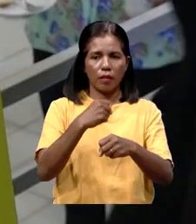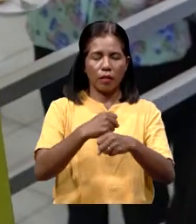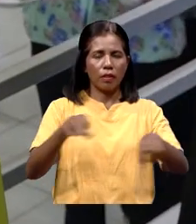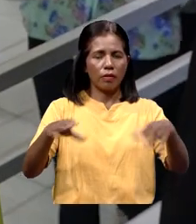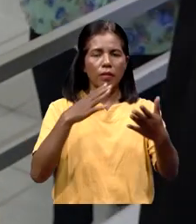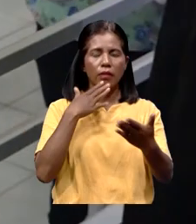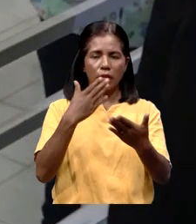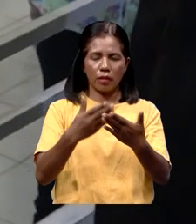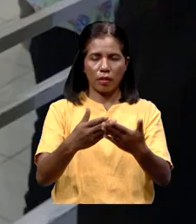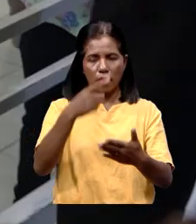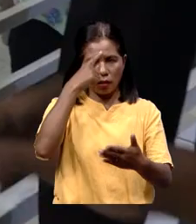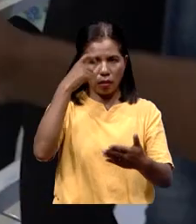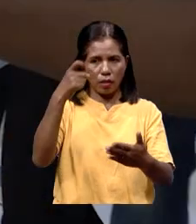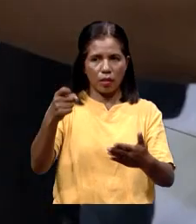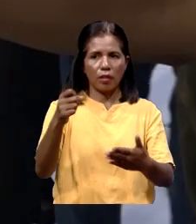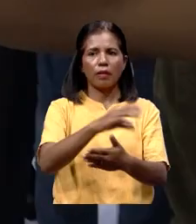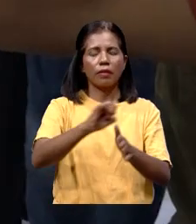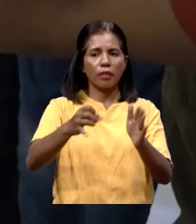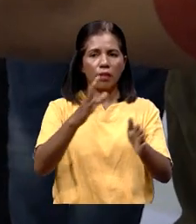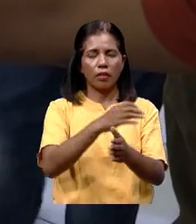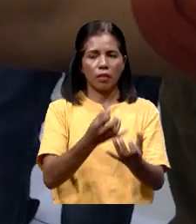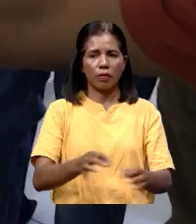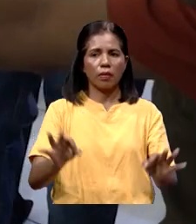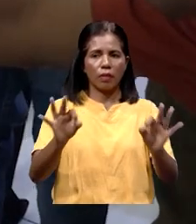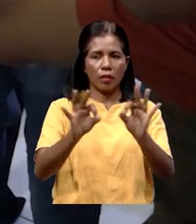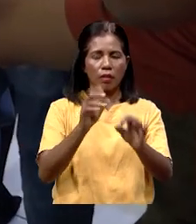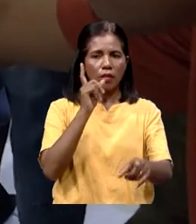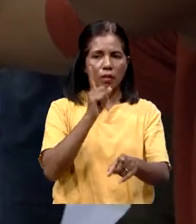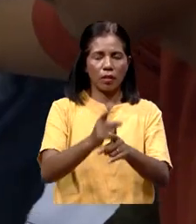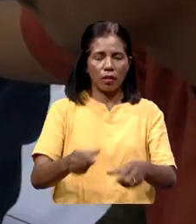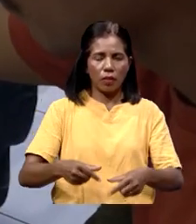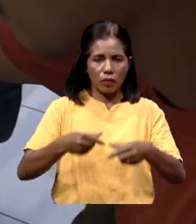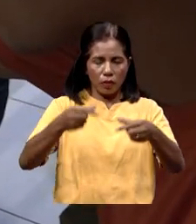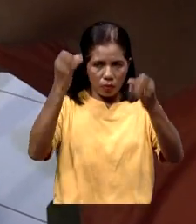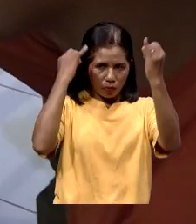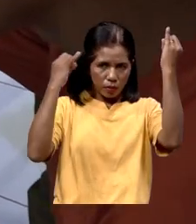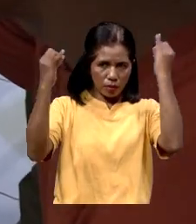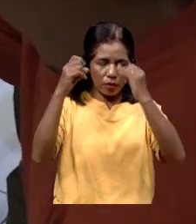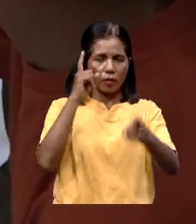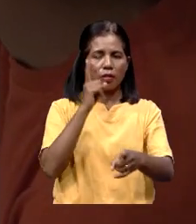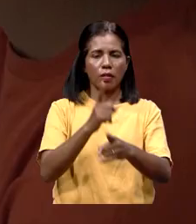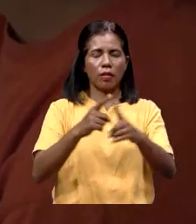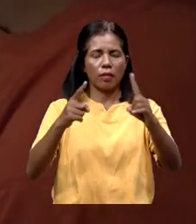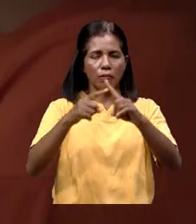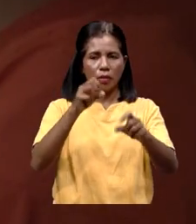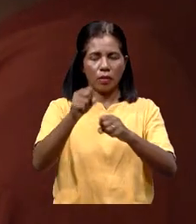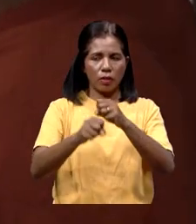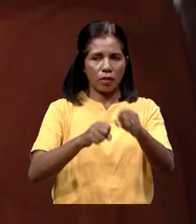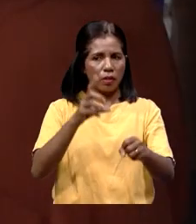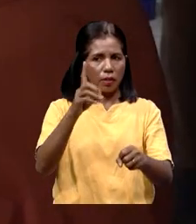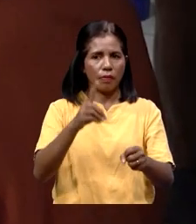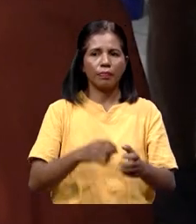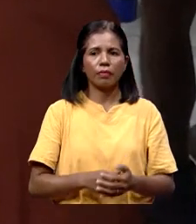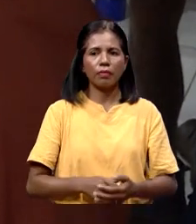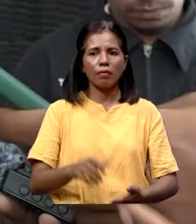função diakliutan tamba papel jornalista nian importante tebes uri fo informação nebe credi nível da sociedade.